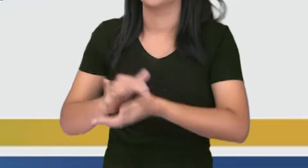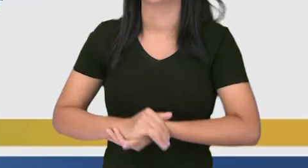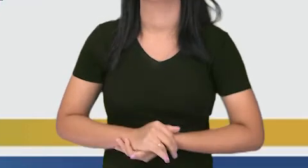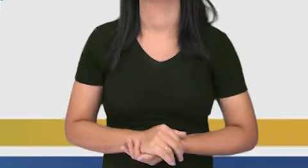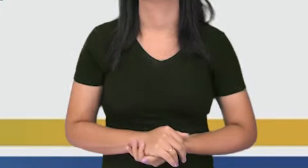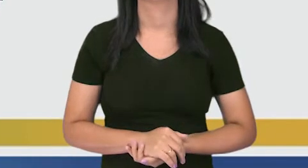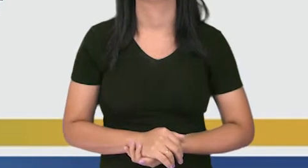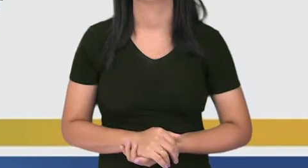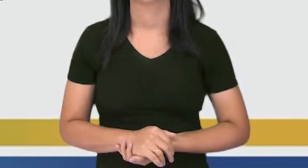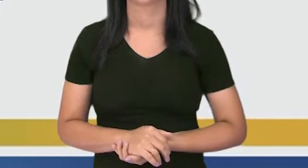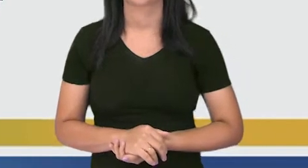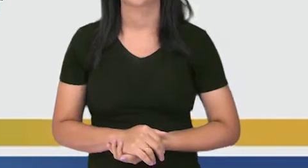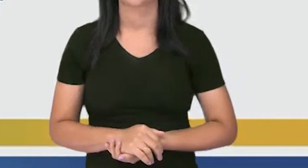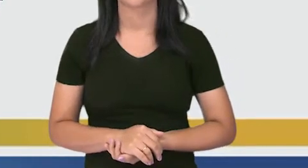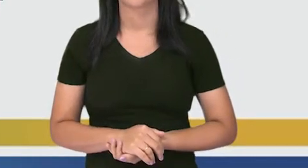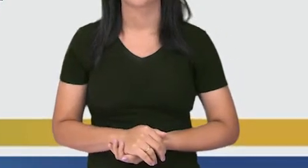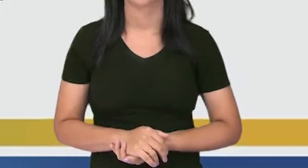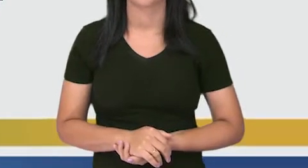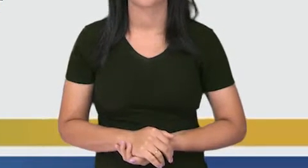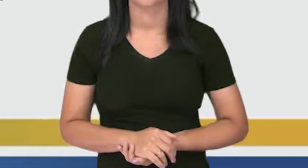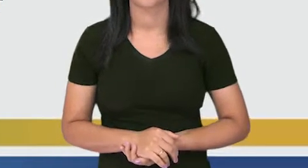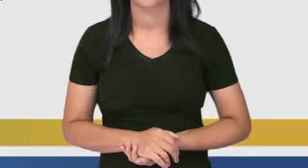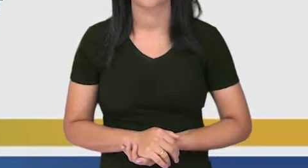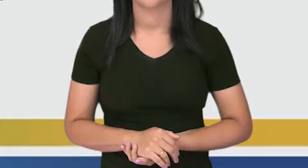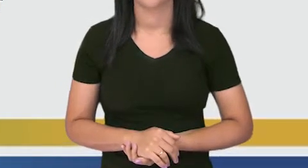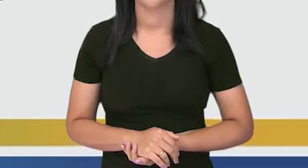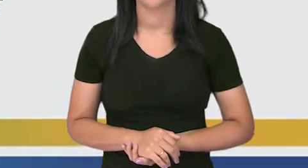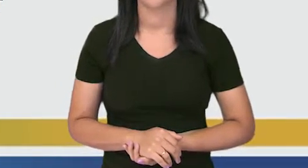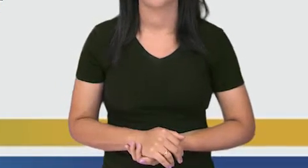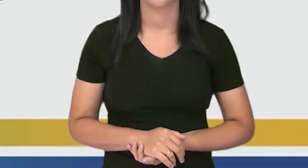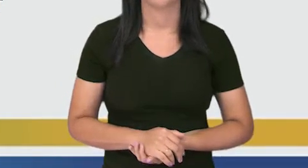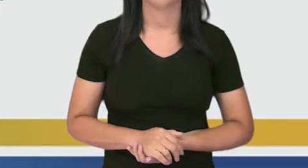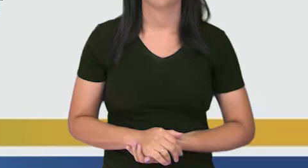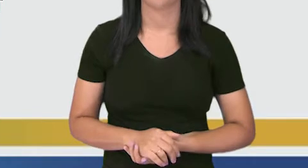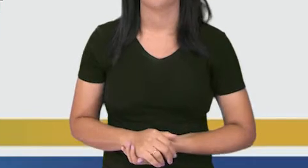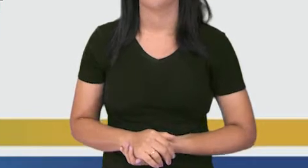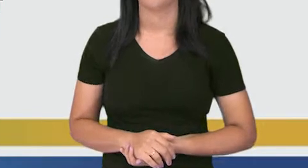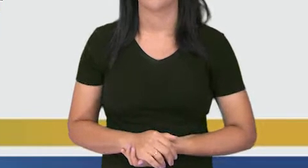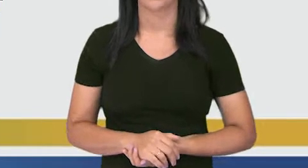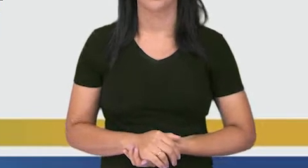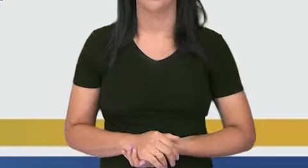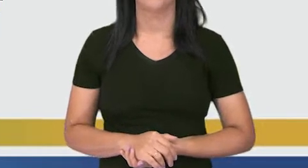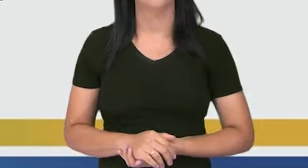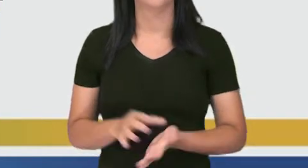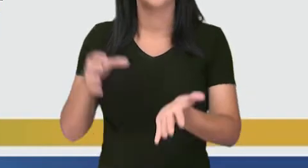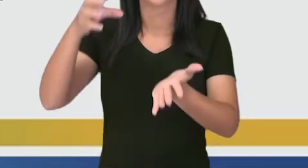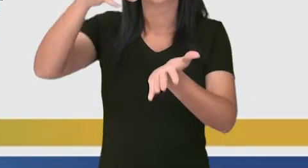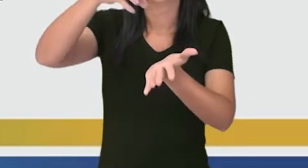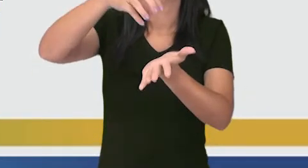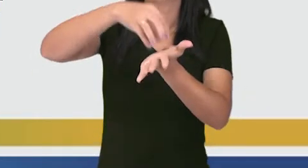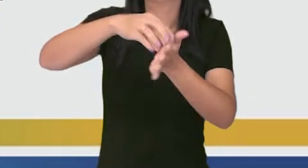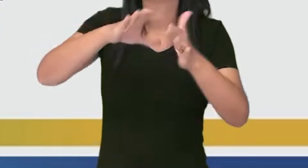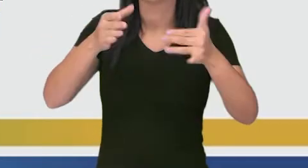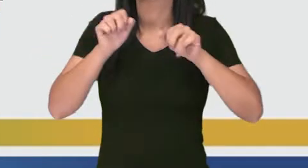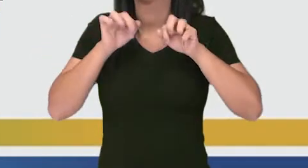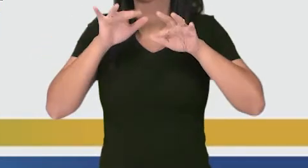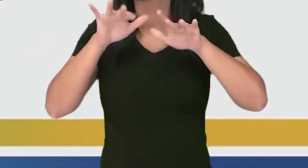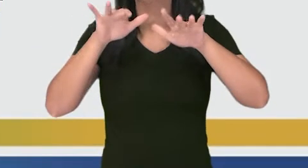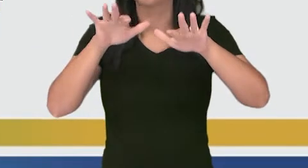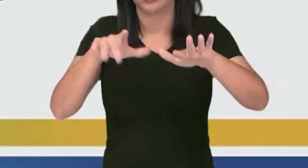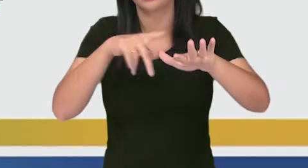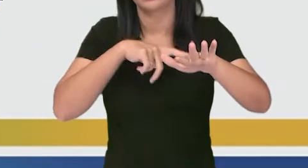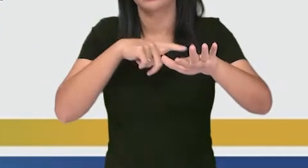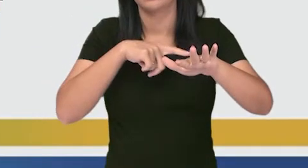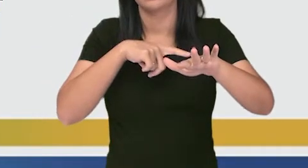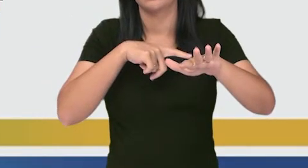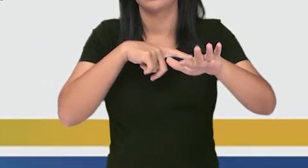nosso processo centralidade E qual é o centro de distribuição